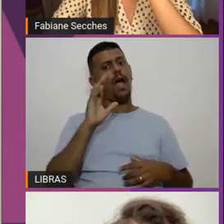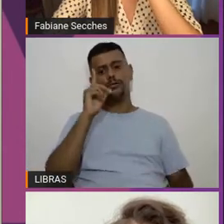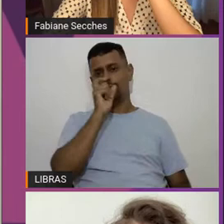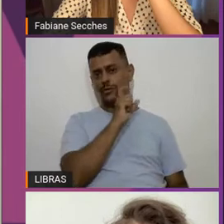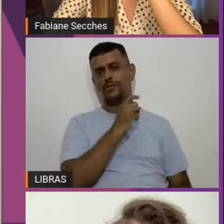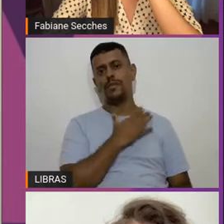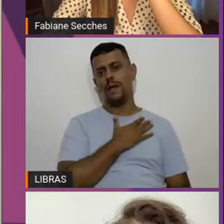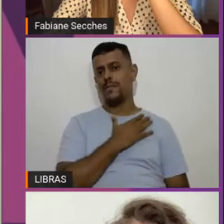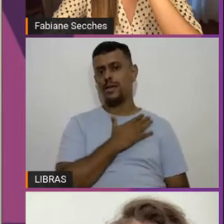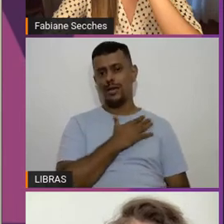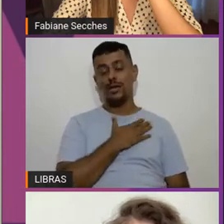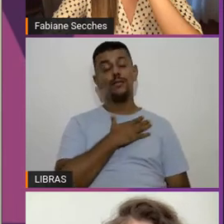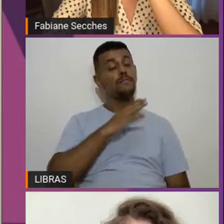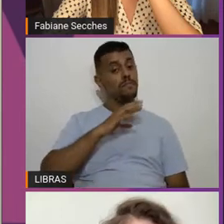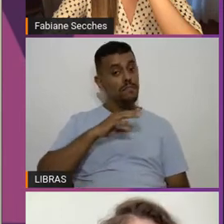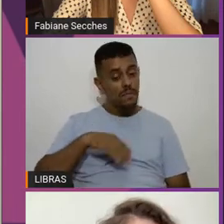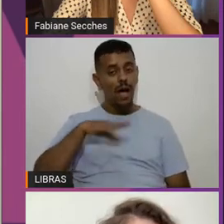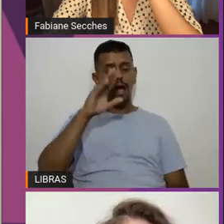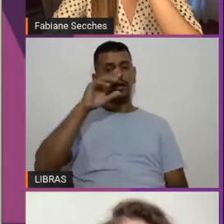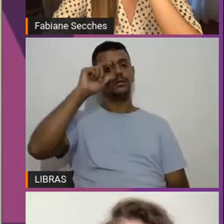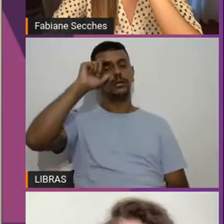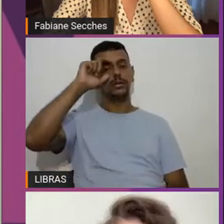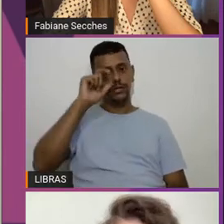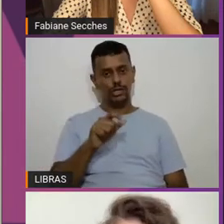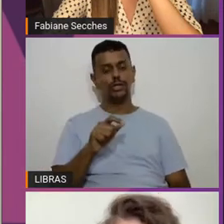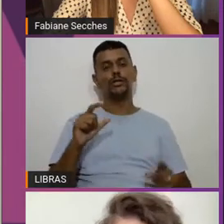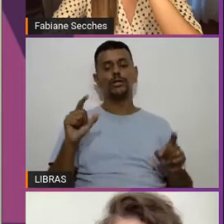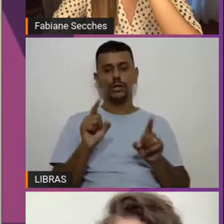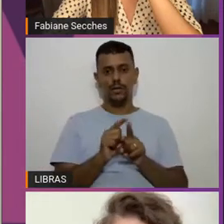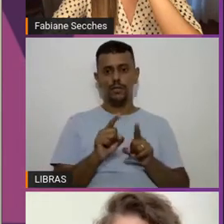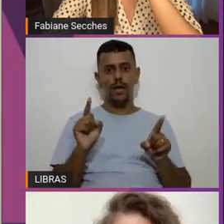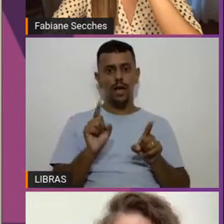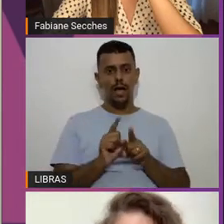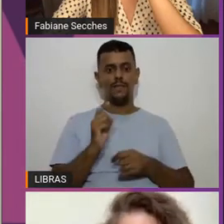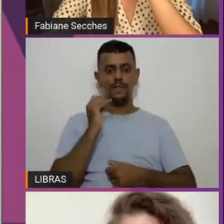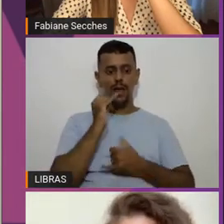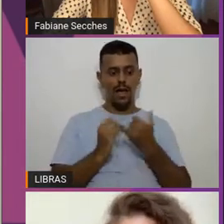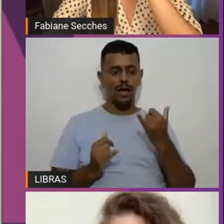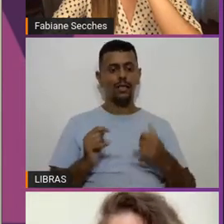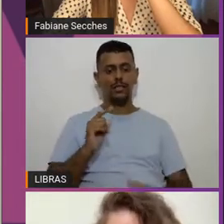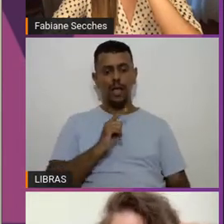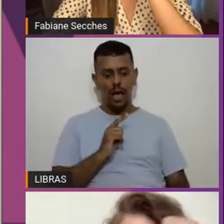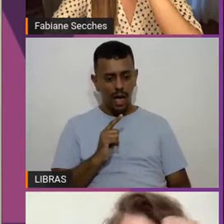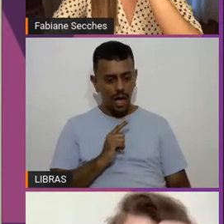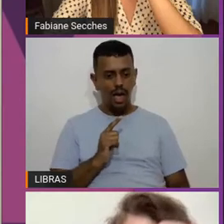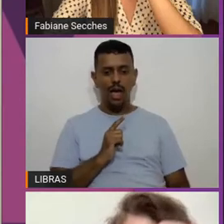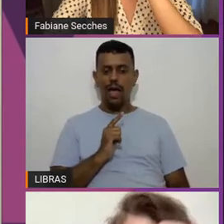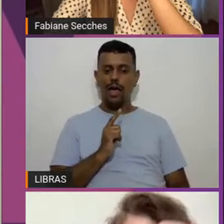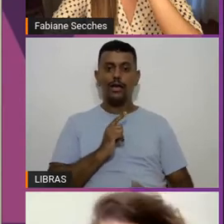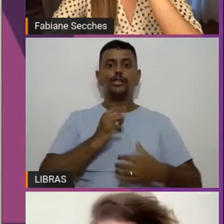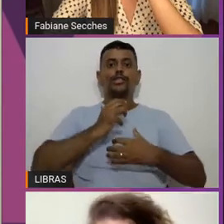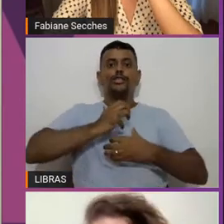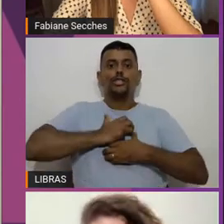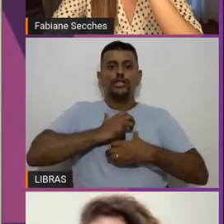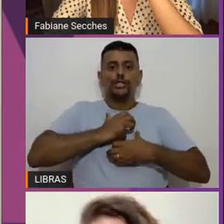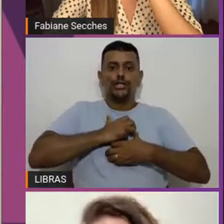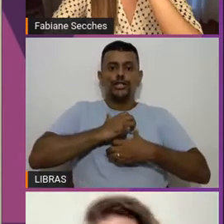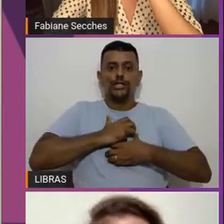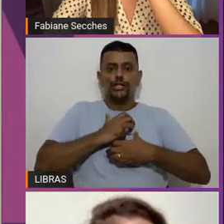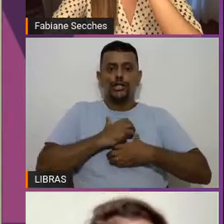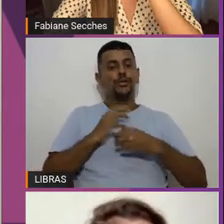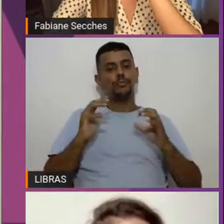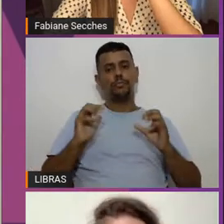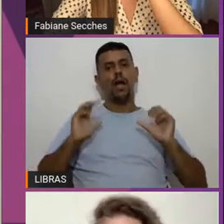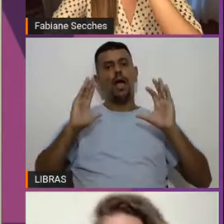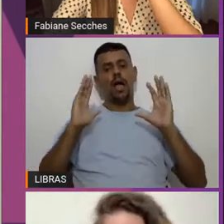é mais interessante também me traz um sentido maior né pelo menos na busca por um sentido